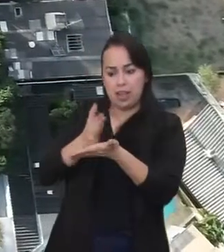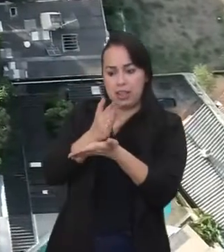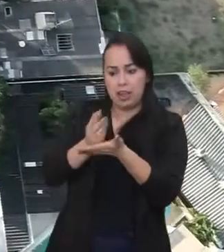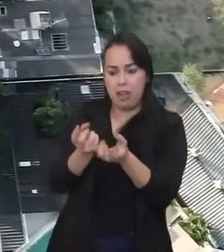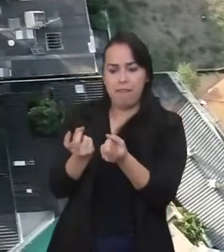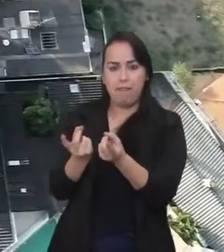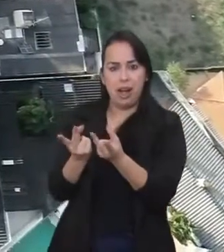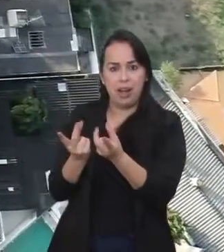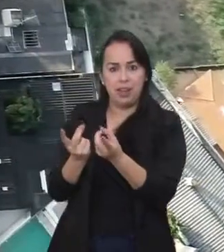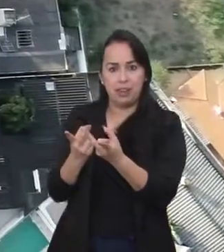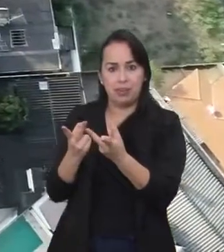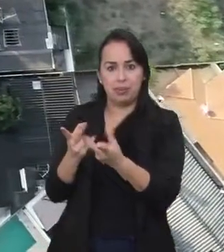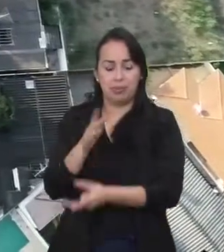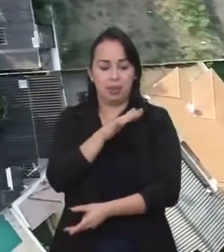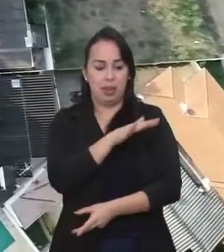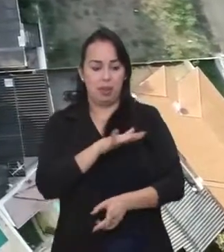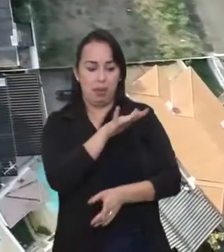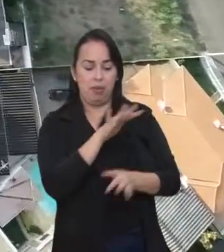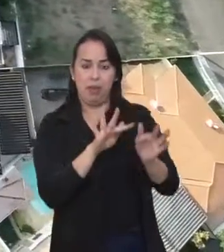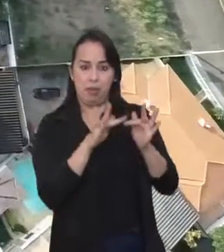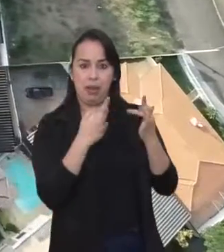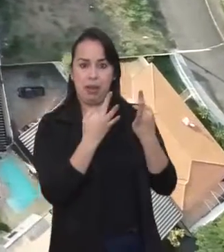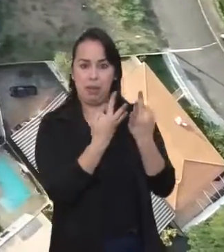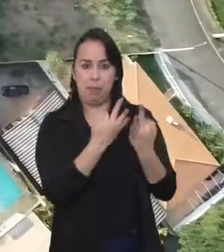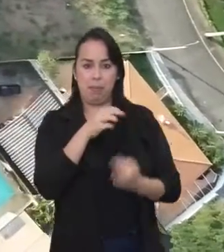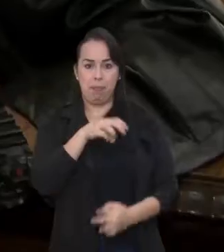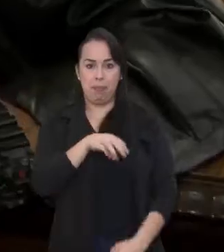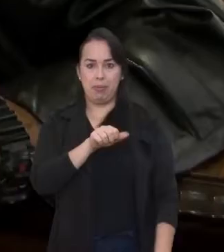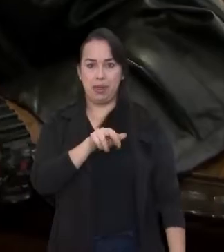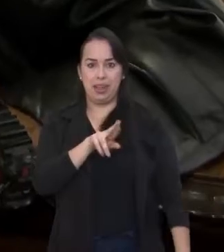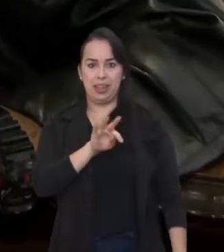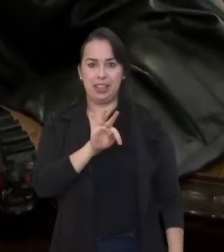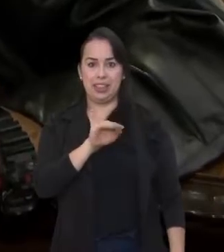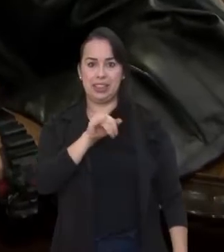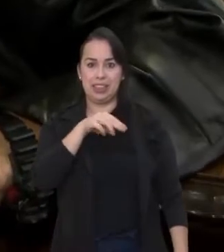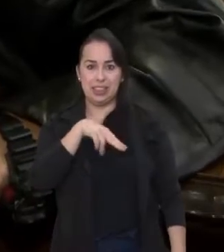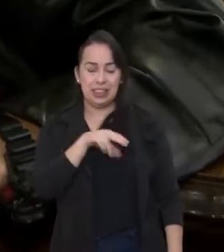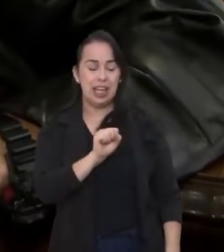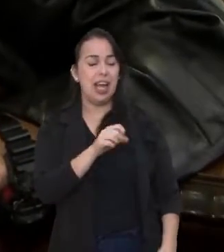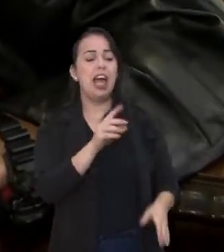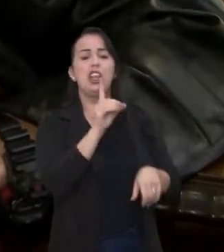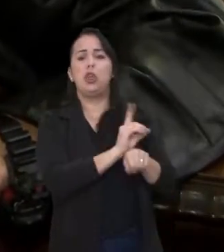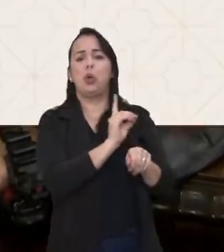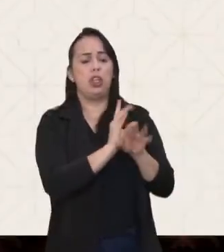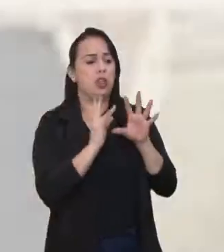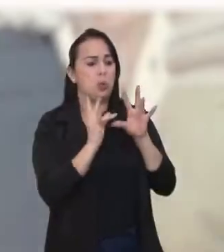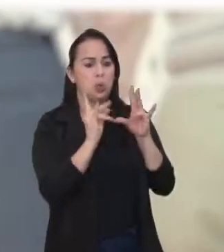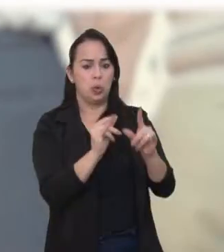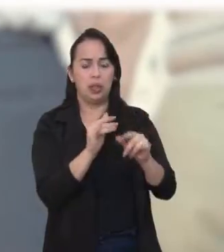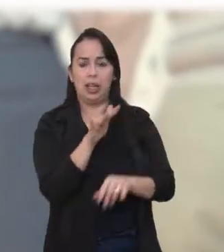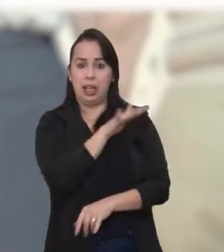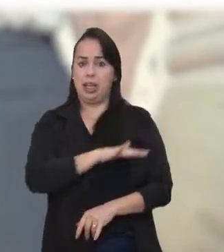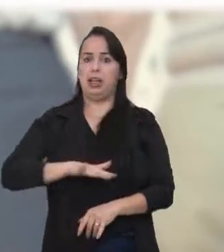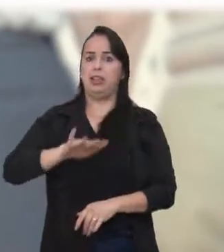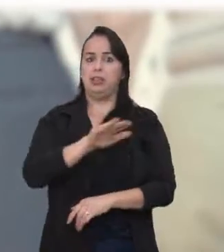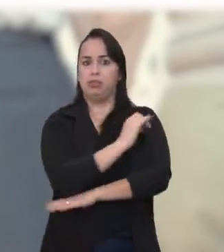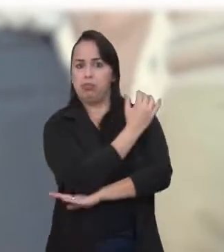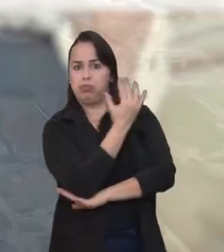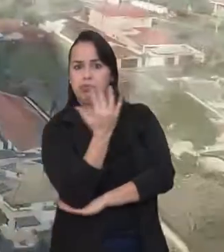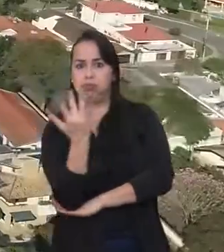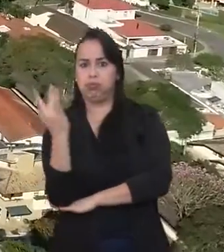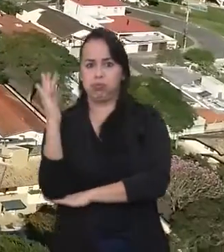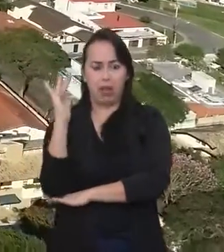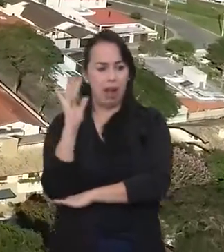A família Martins era dona de uma extensa área na região. Aqui era uma fazenda de eucalipto.